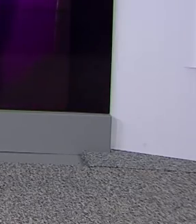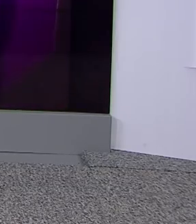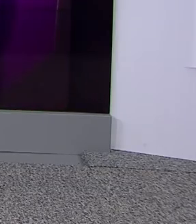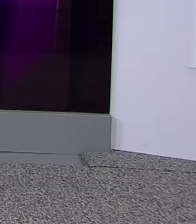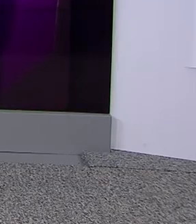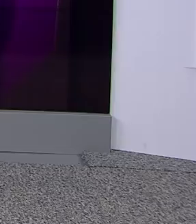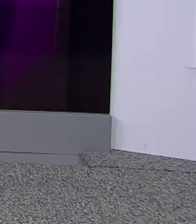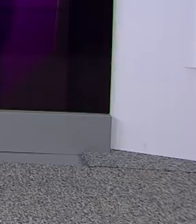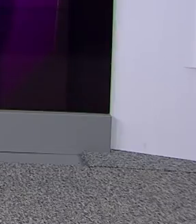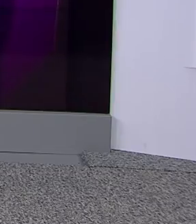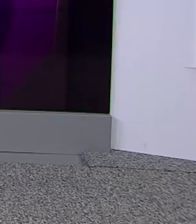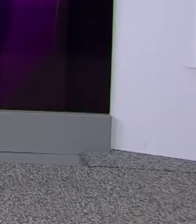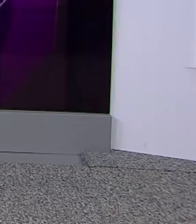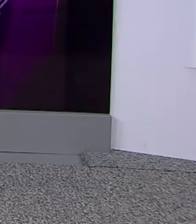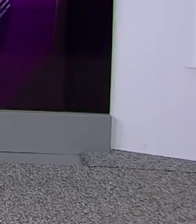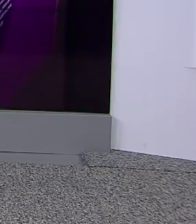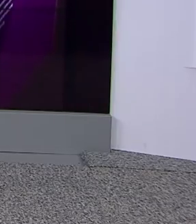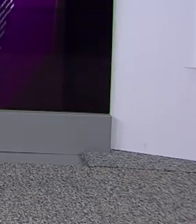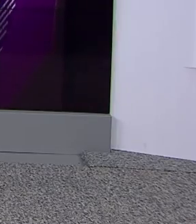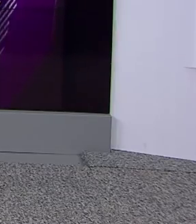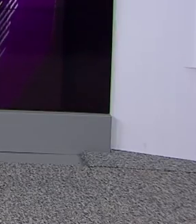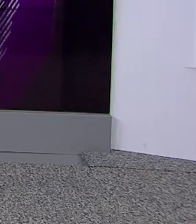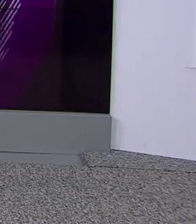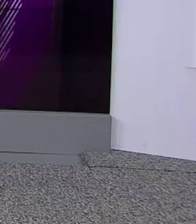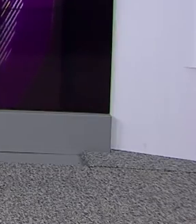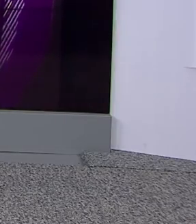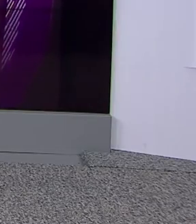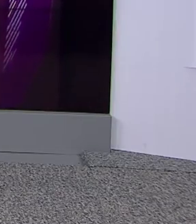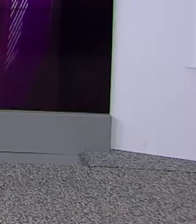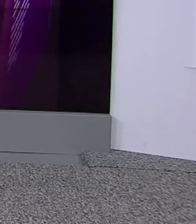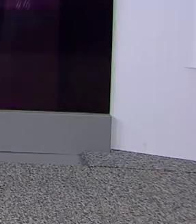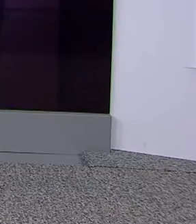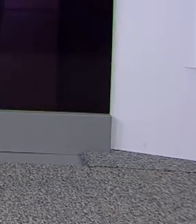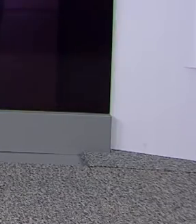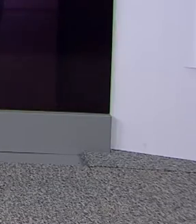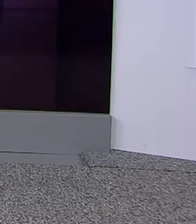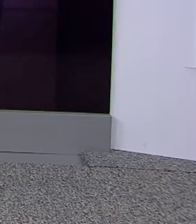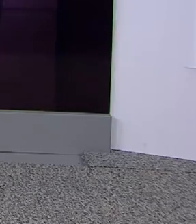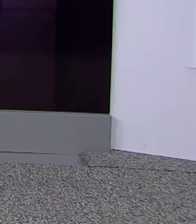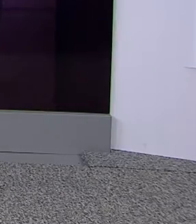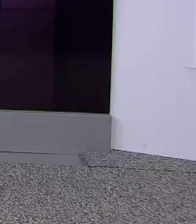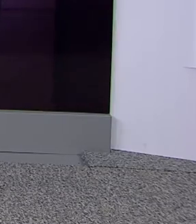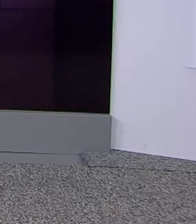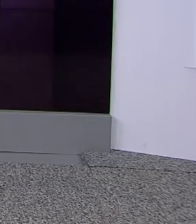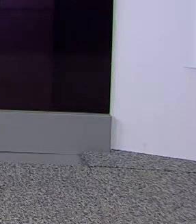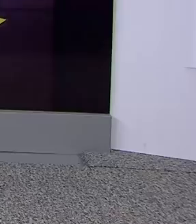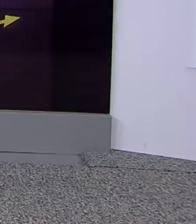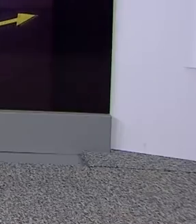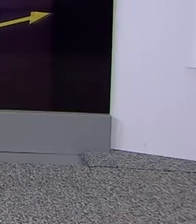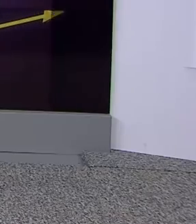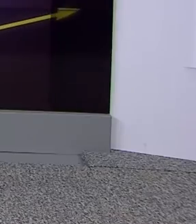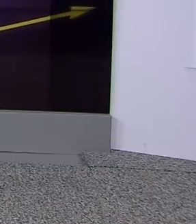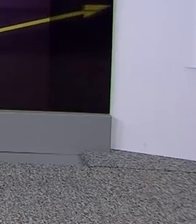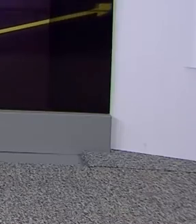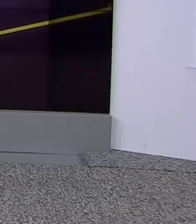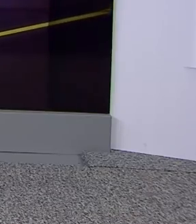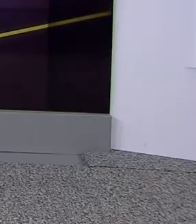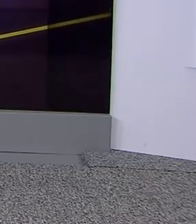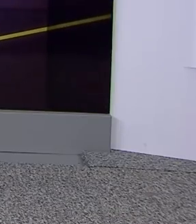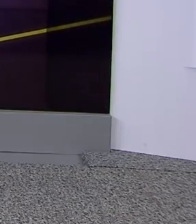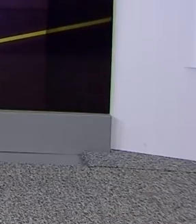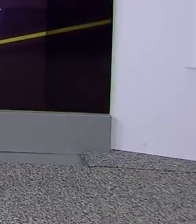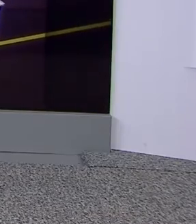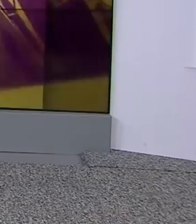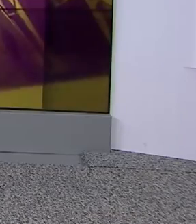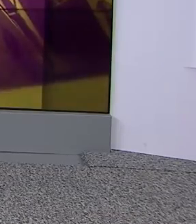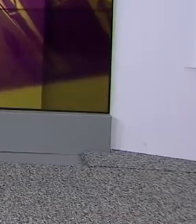ser produzidos na lagoa de Itaipu 400 mil toneladas de pescado. Estes